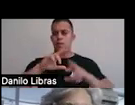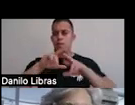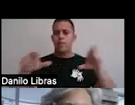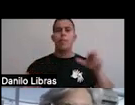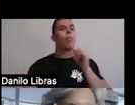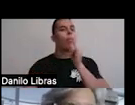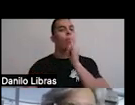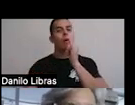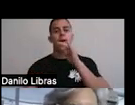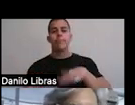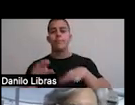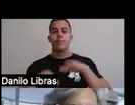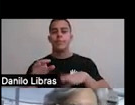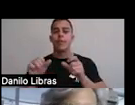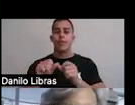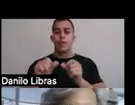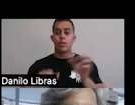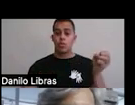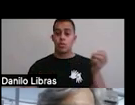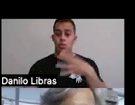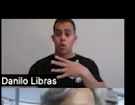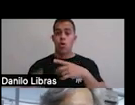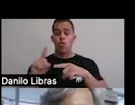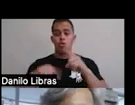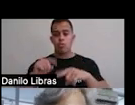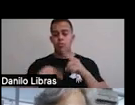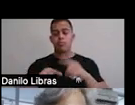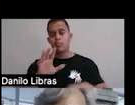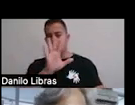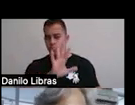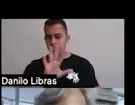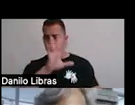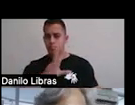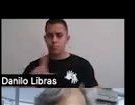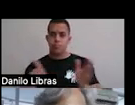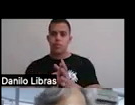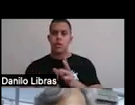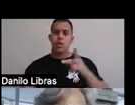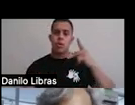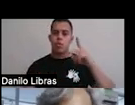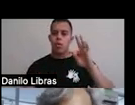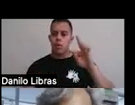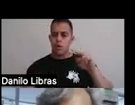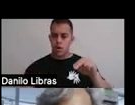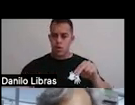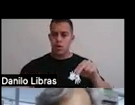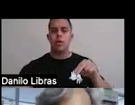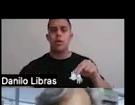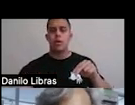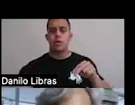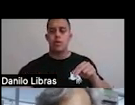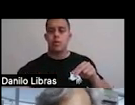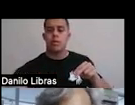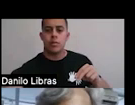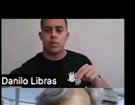exemplo, fazer novos tecidos a partir de proteínas expressas em